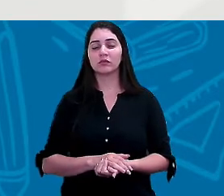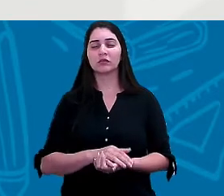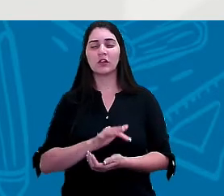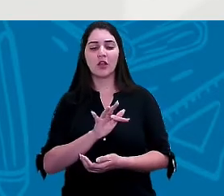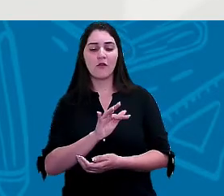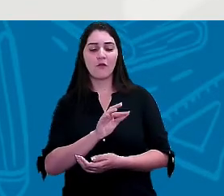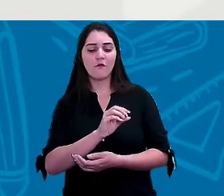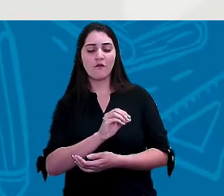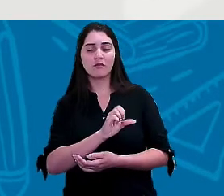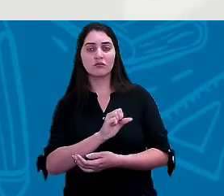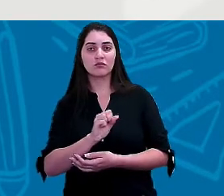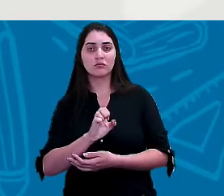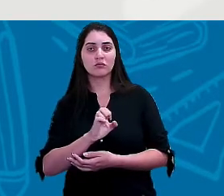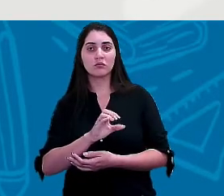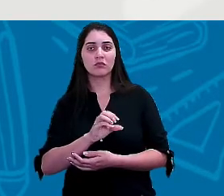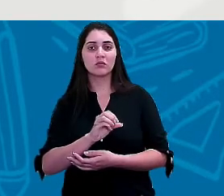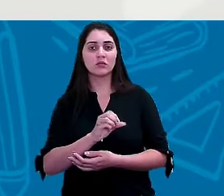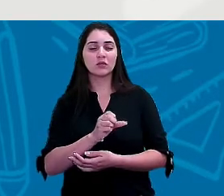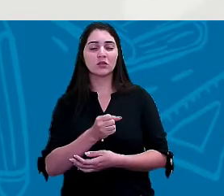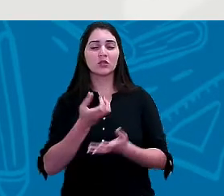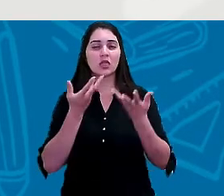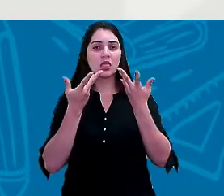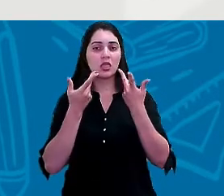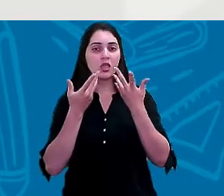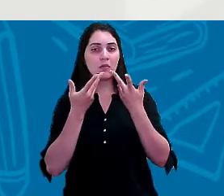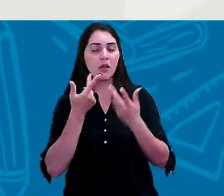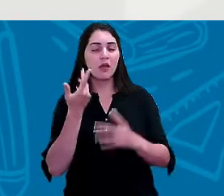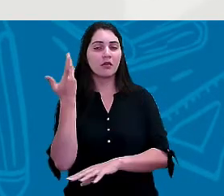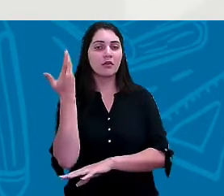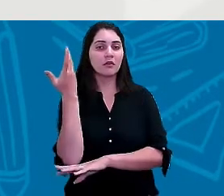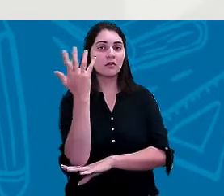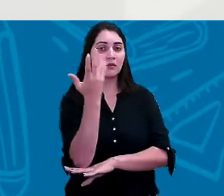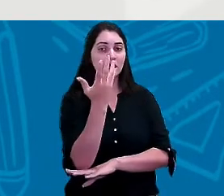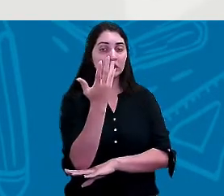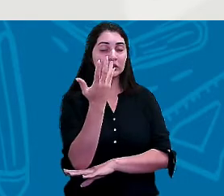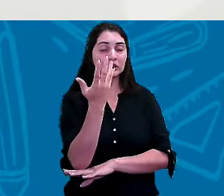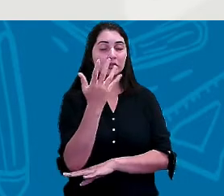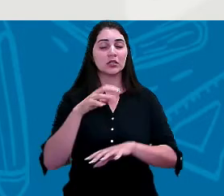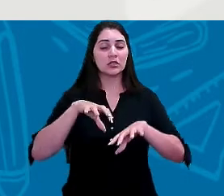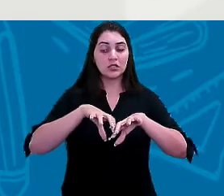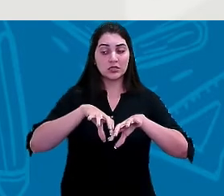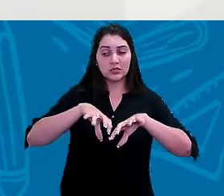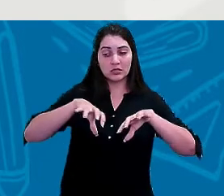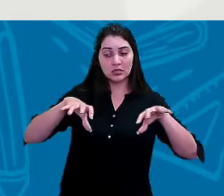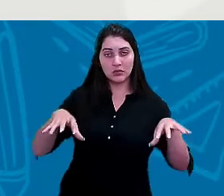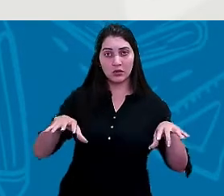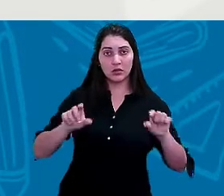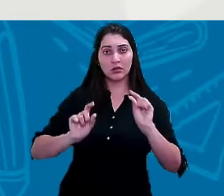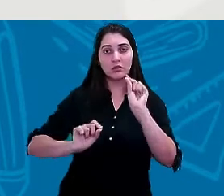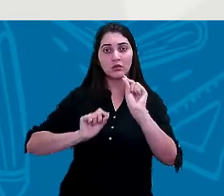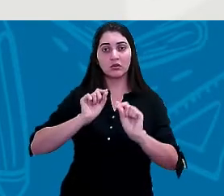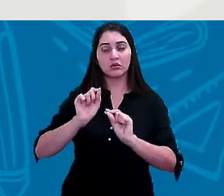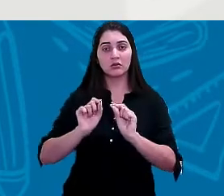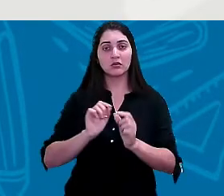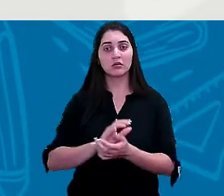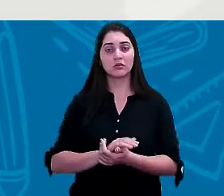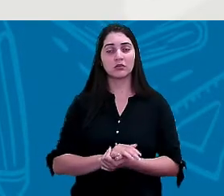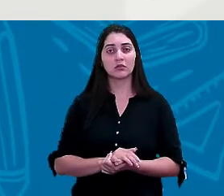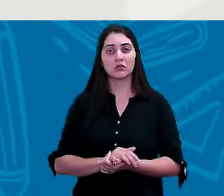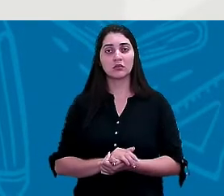fósseis de animais, de fósseis de plantas, em continentes separados, que evidenciam que eles